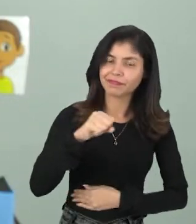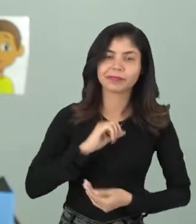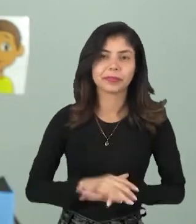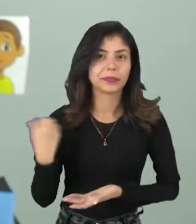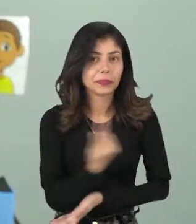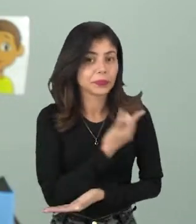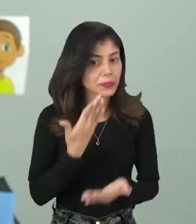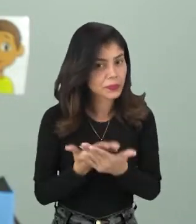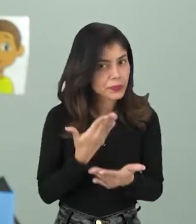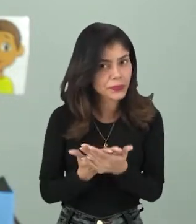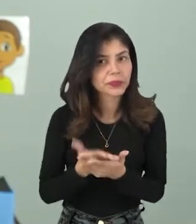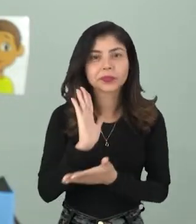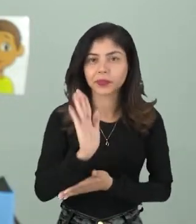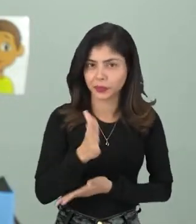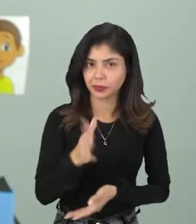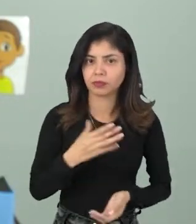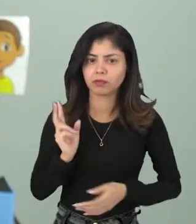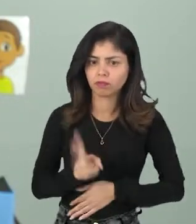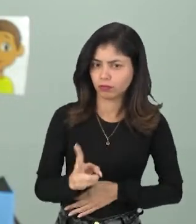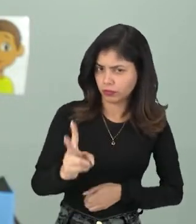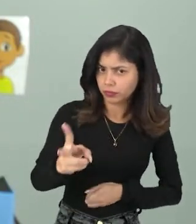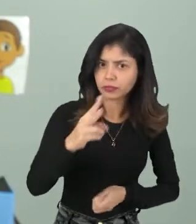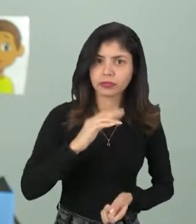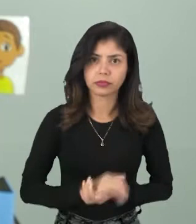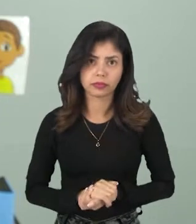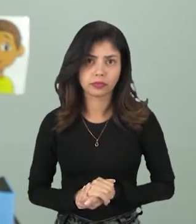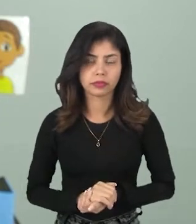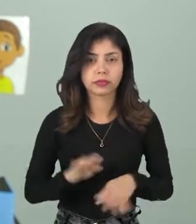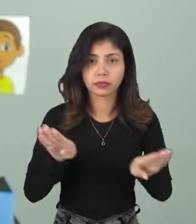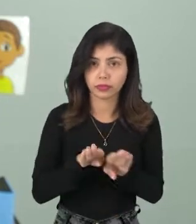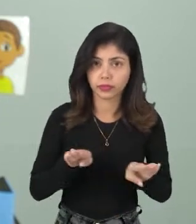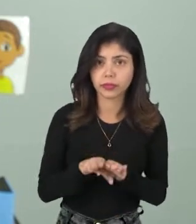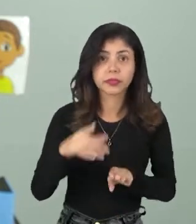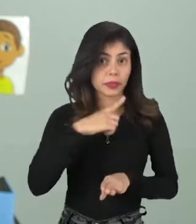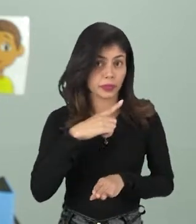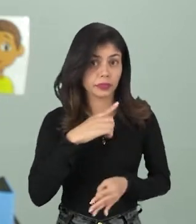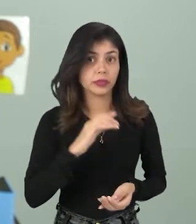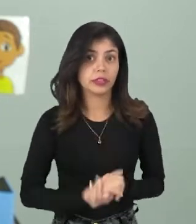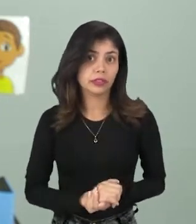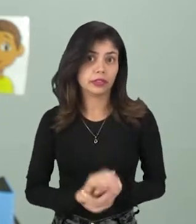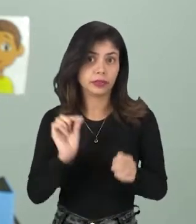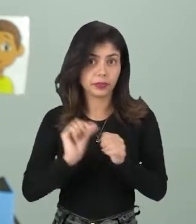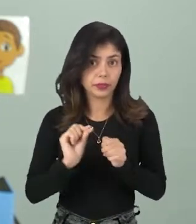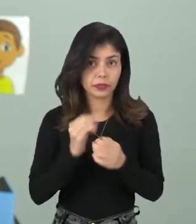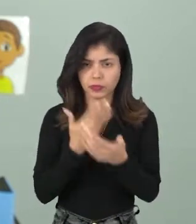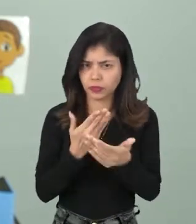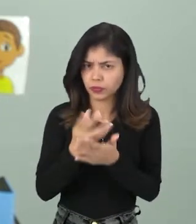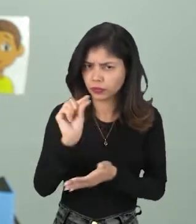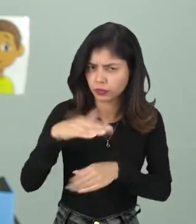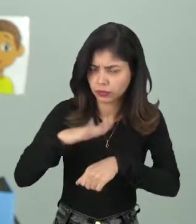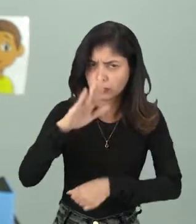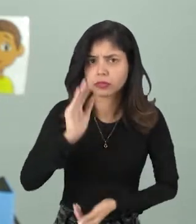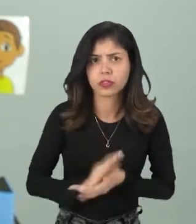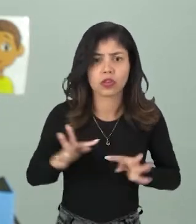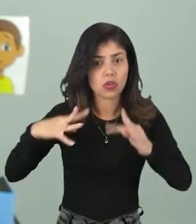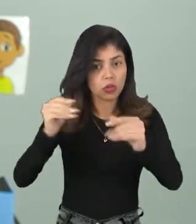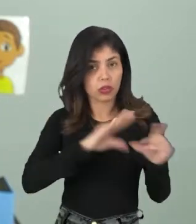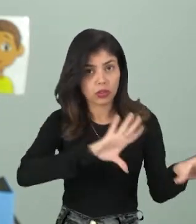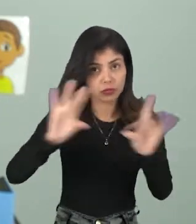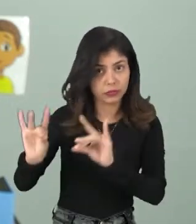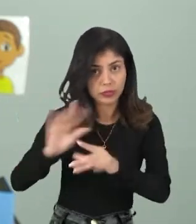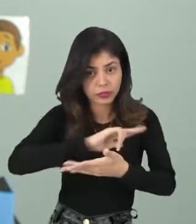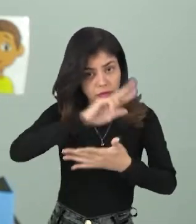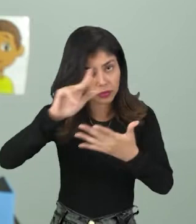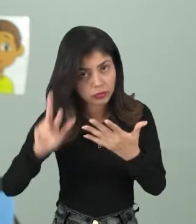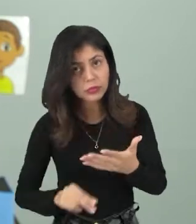mesmo nós Já estudamos sobre esse assunto E vamos dar continuidade Vamos estudar um pouquinho mais E para isso eu trouxe aqui hoje várias situações